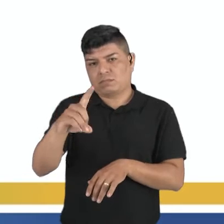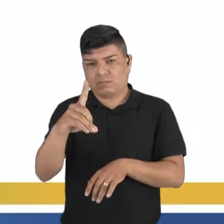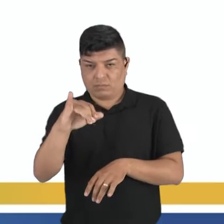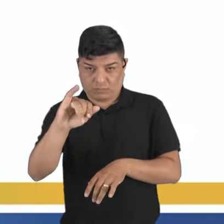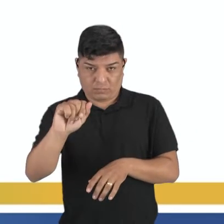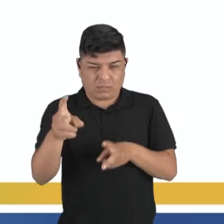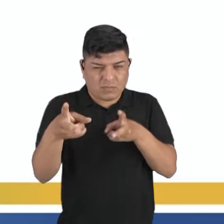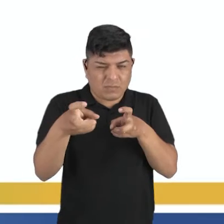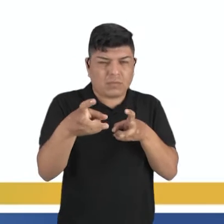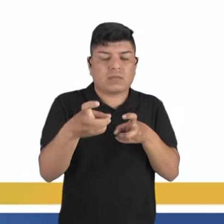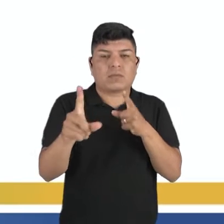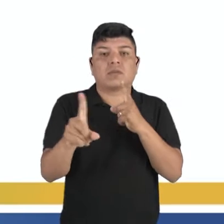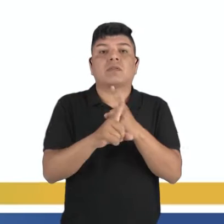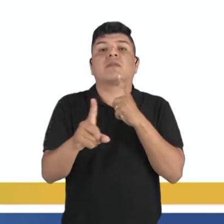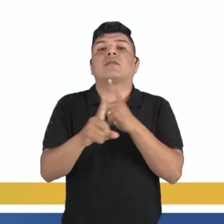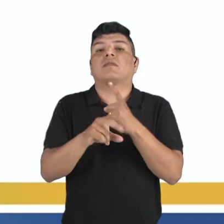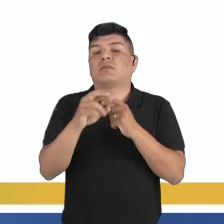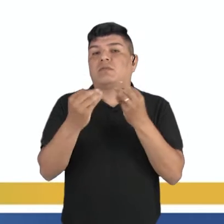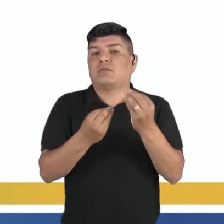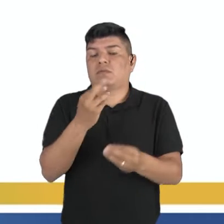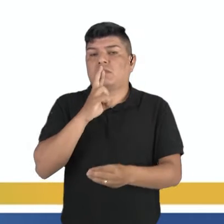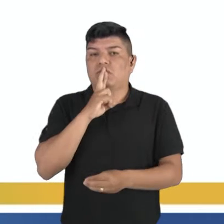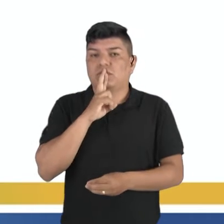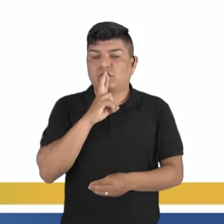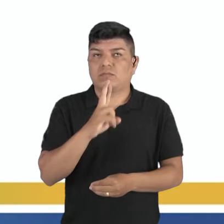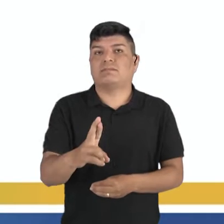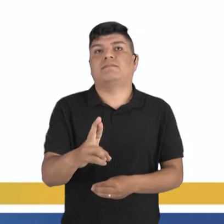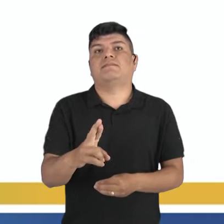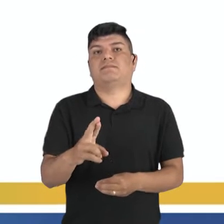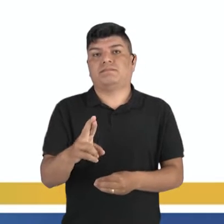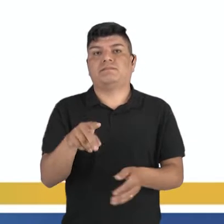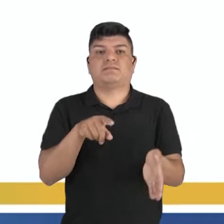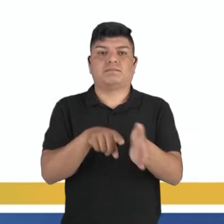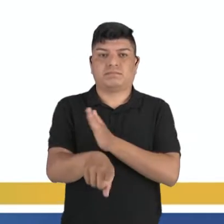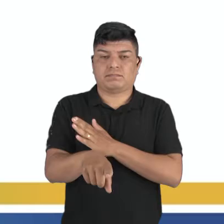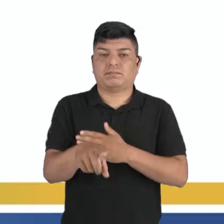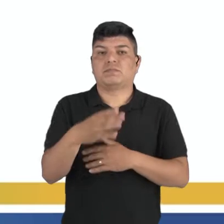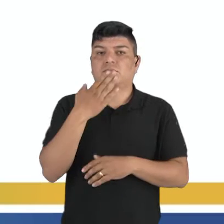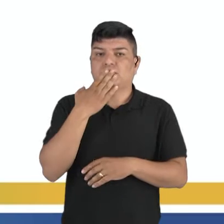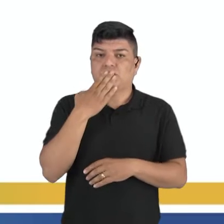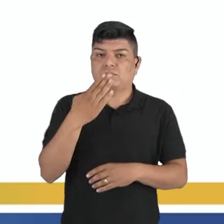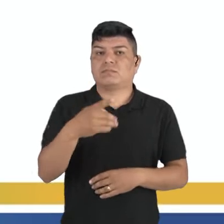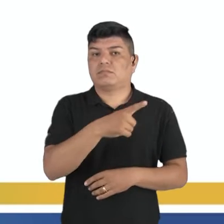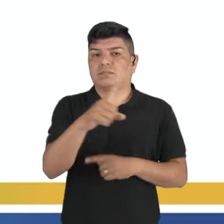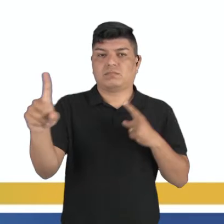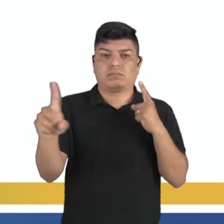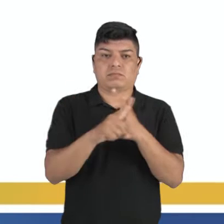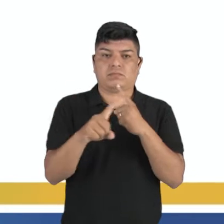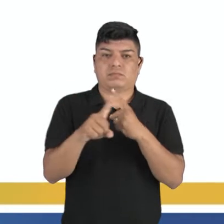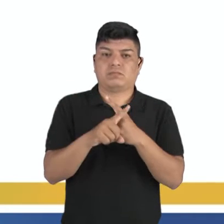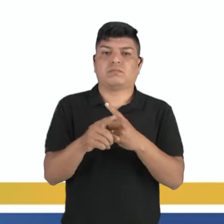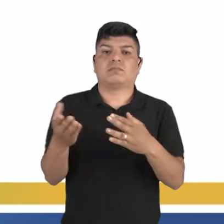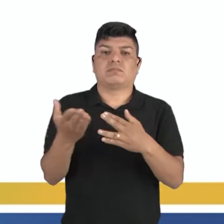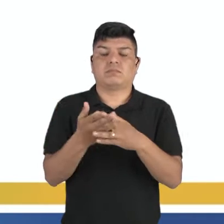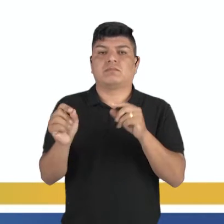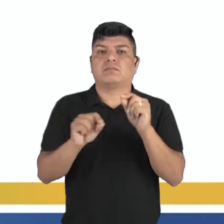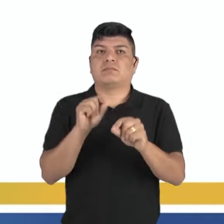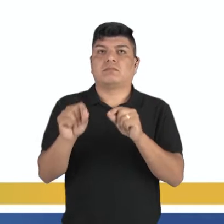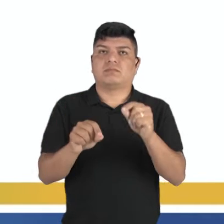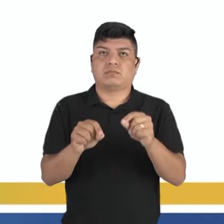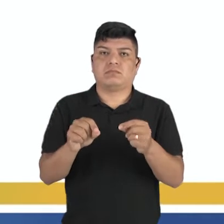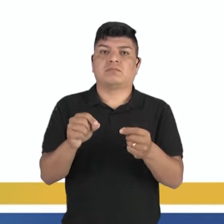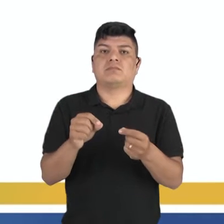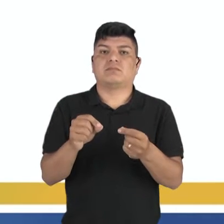conseguiu identificar aí como resolver, um tipo de questão que pede para você encontrar a média aritmética de um